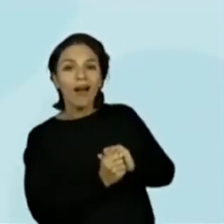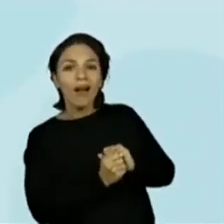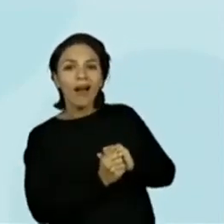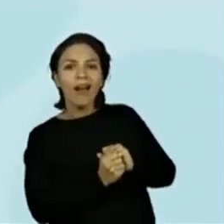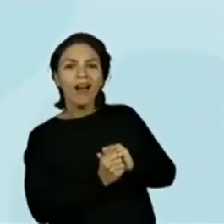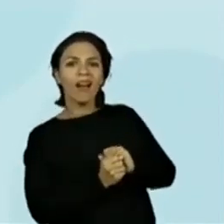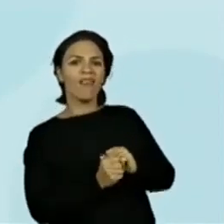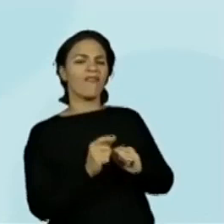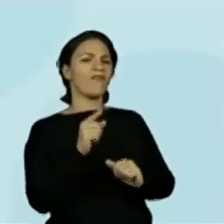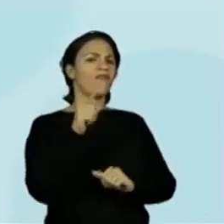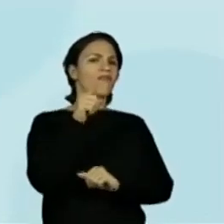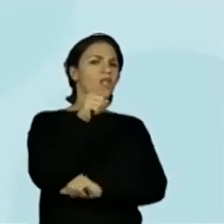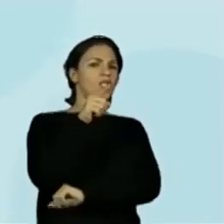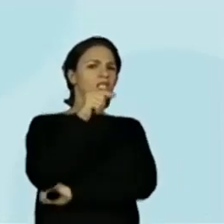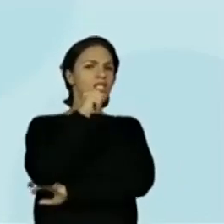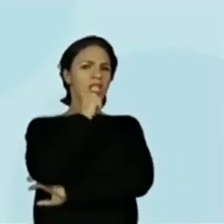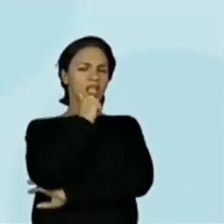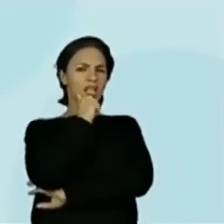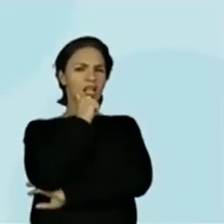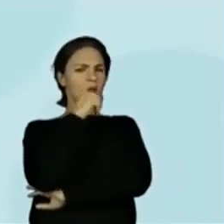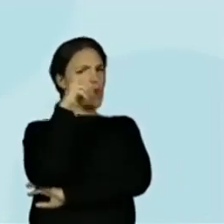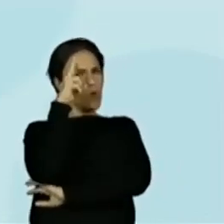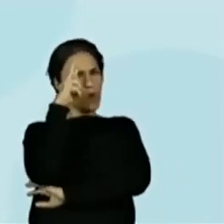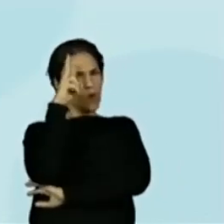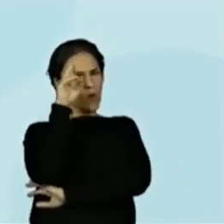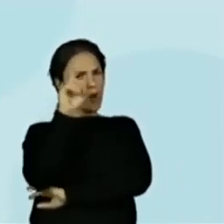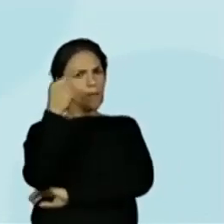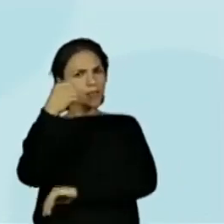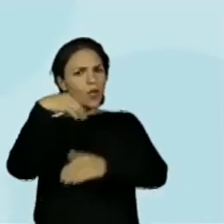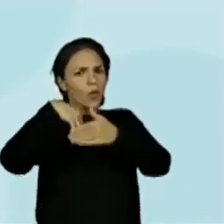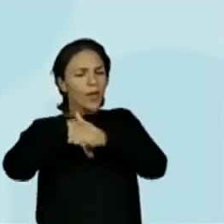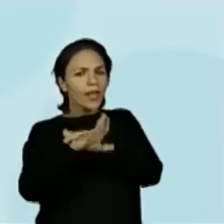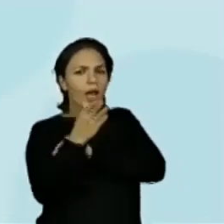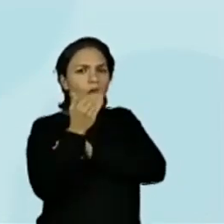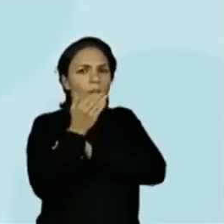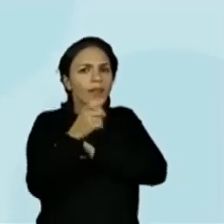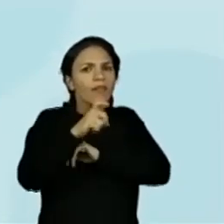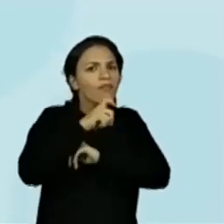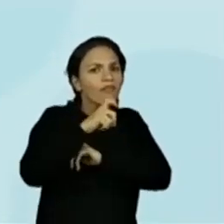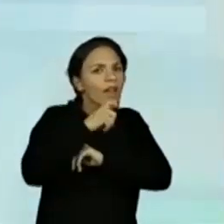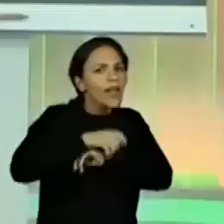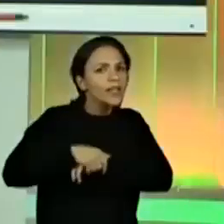Por acaso, não se lembrou de guardar comida para o inverno?